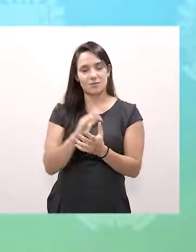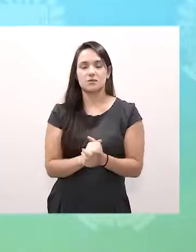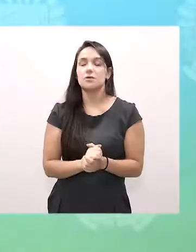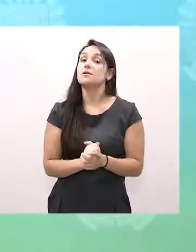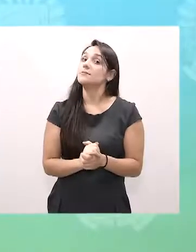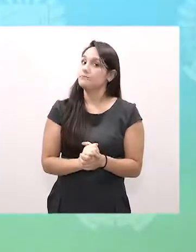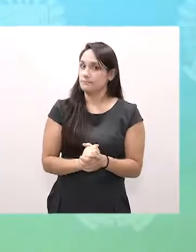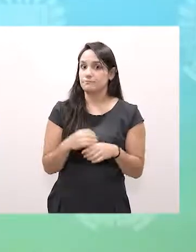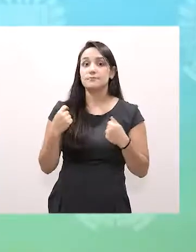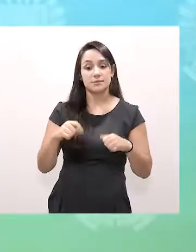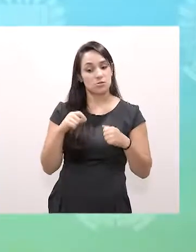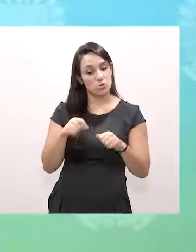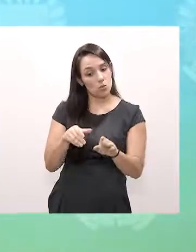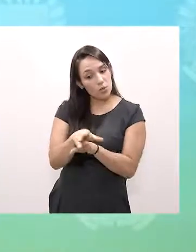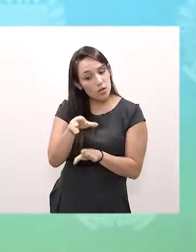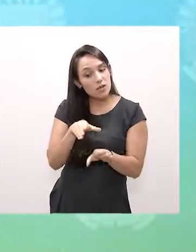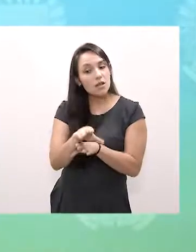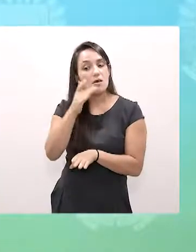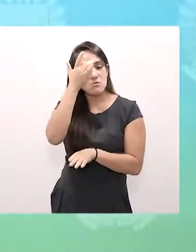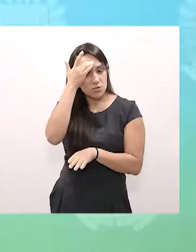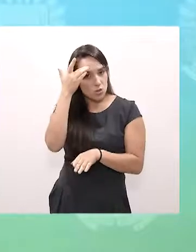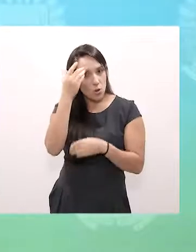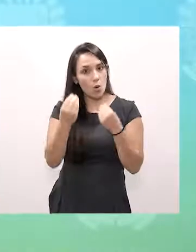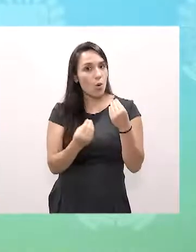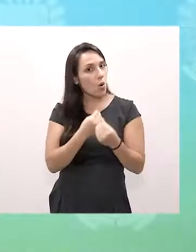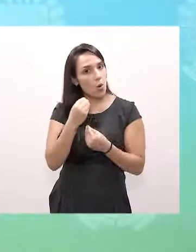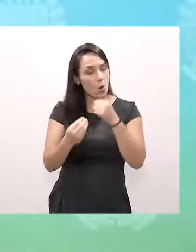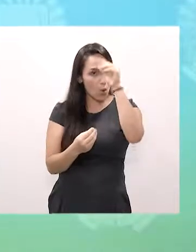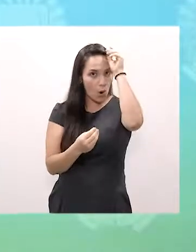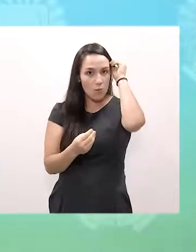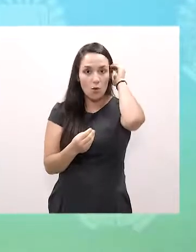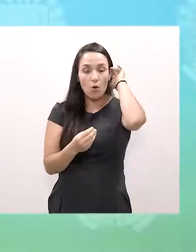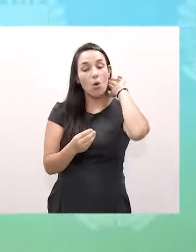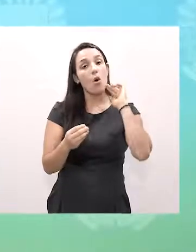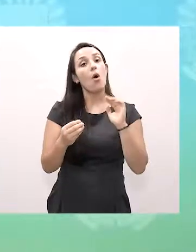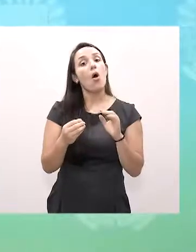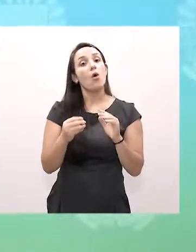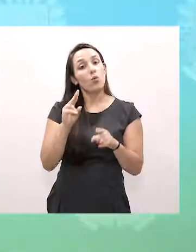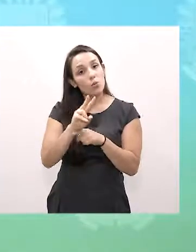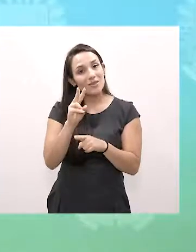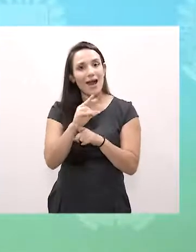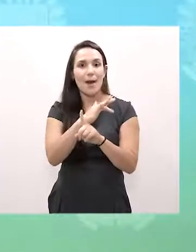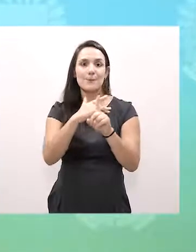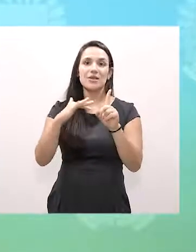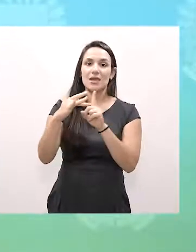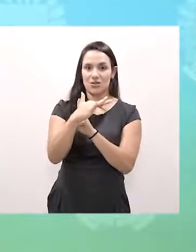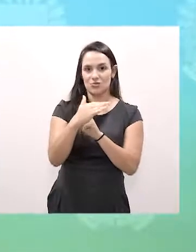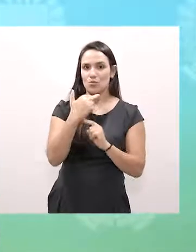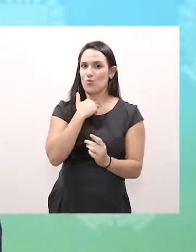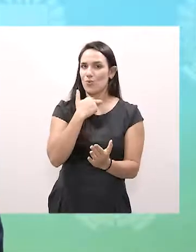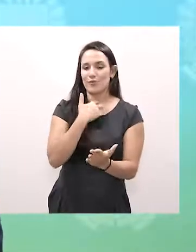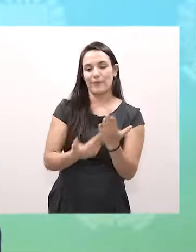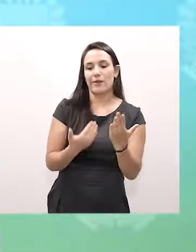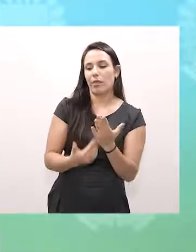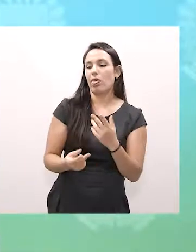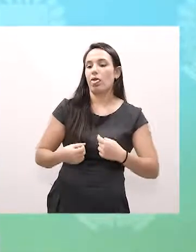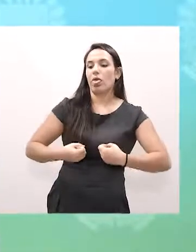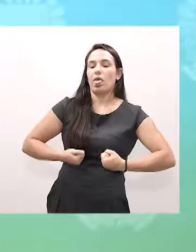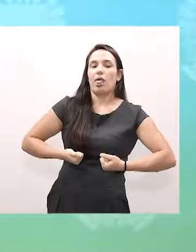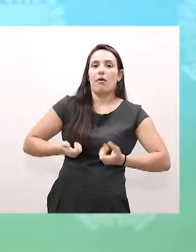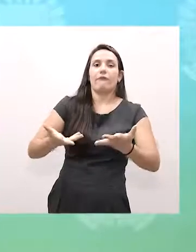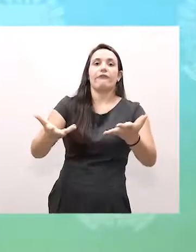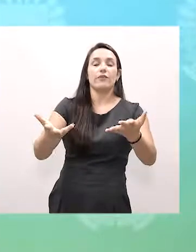água é uma questão de educação ambiental, né? Você não desperdiçar. Mas também